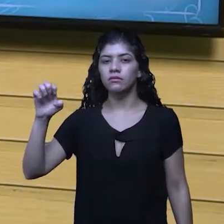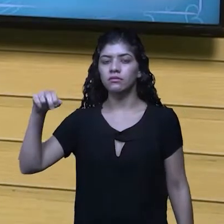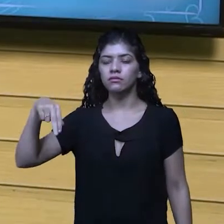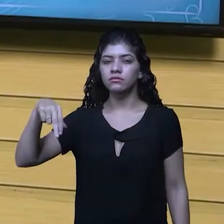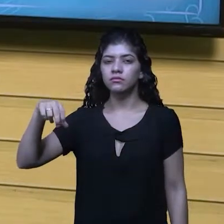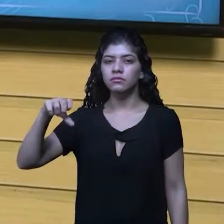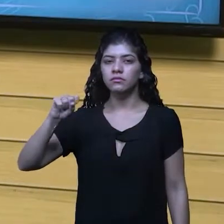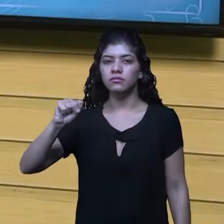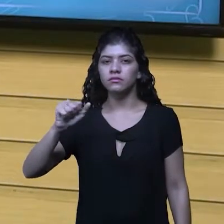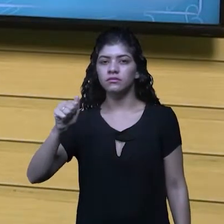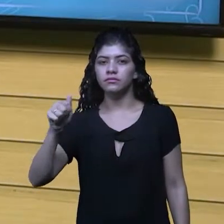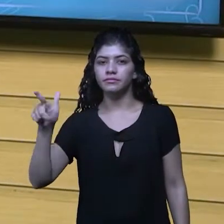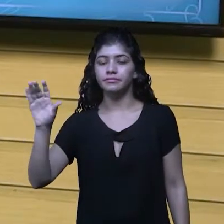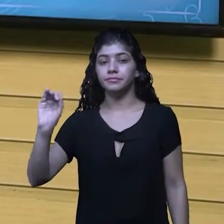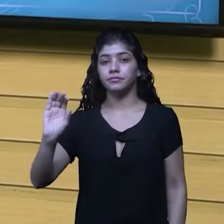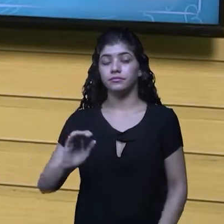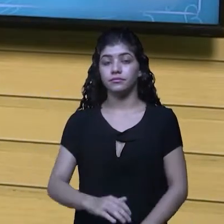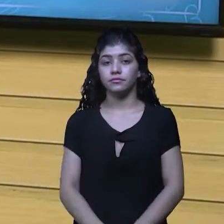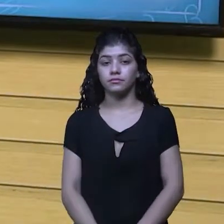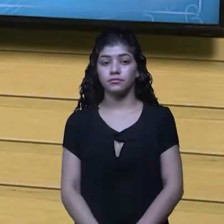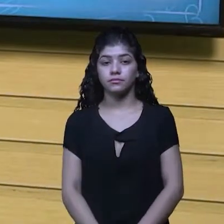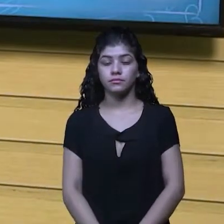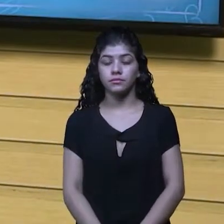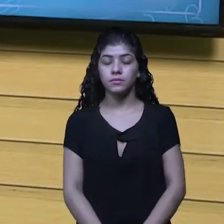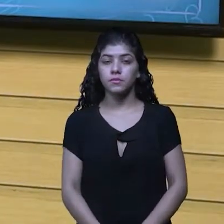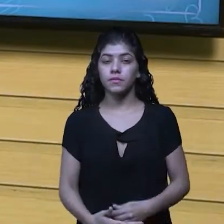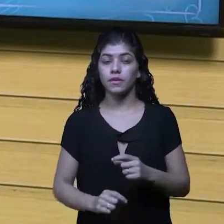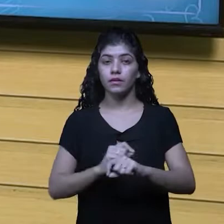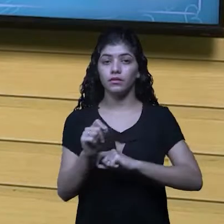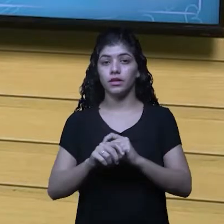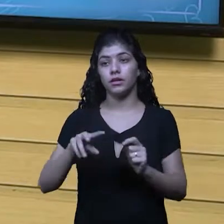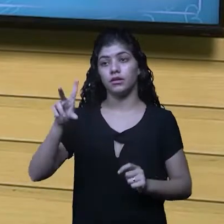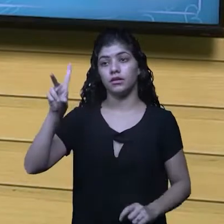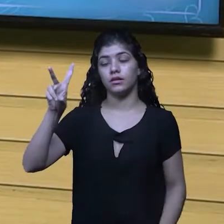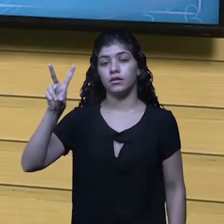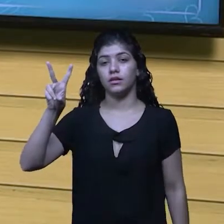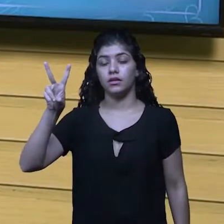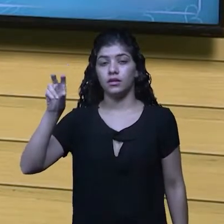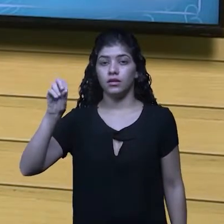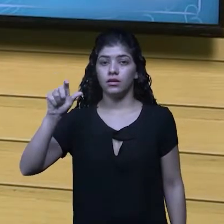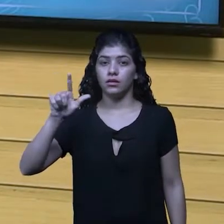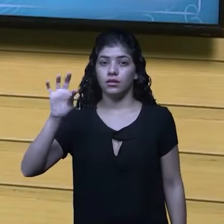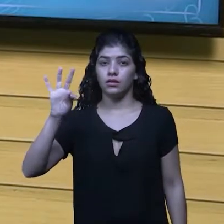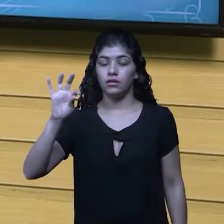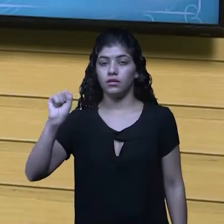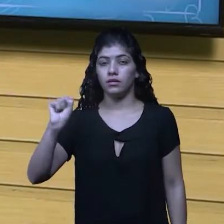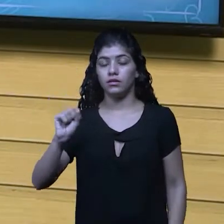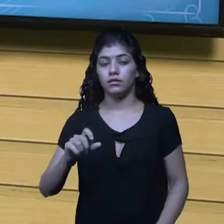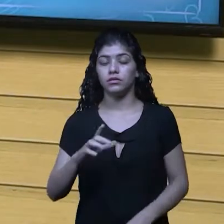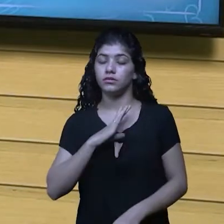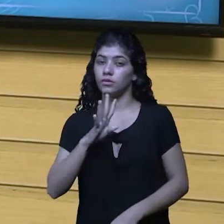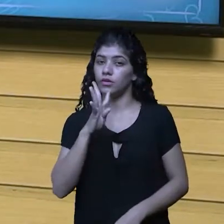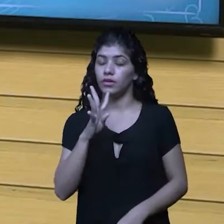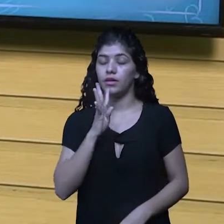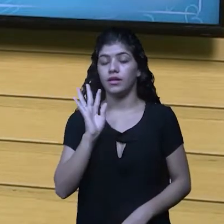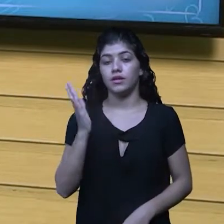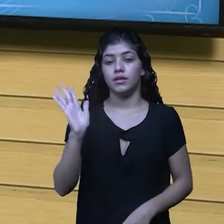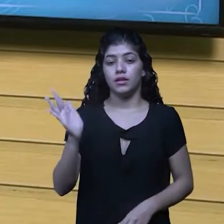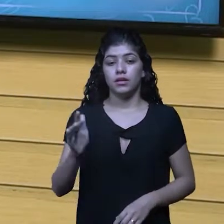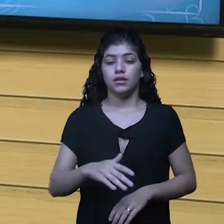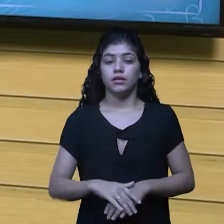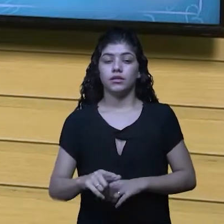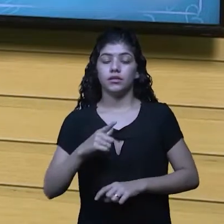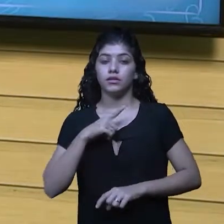volts. Exatamente, em volts. É aquela unidade de medida que você conhece